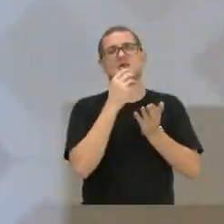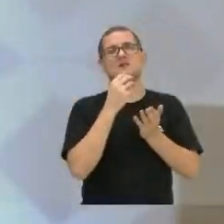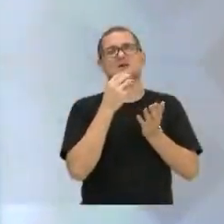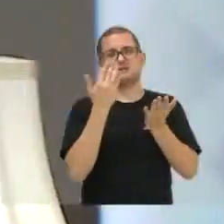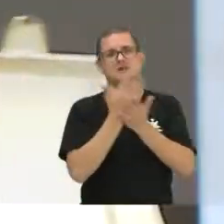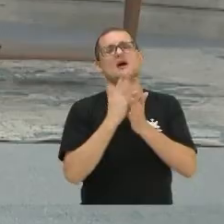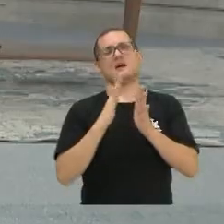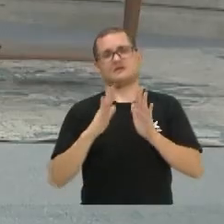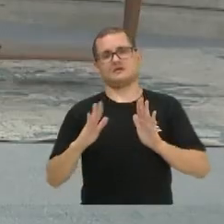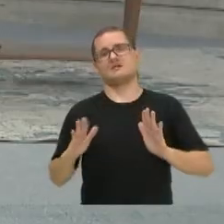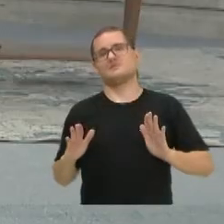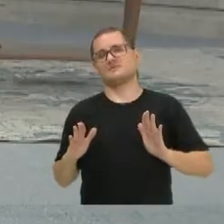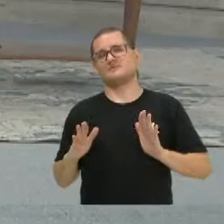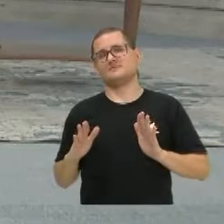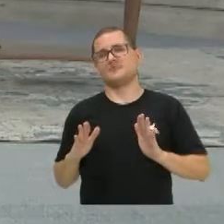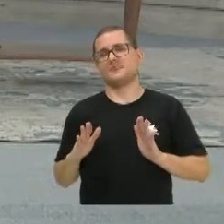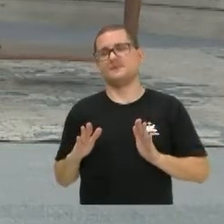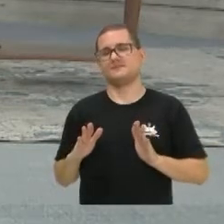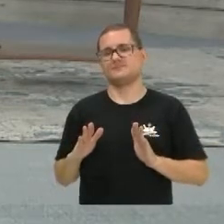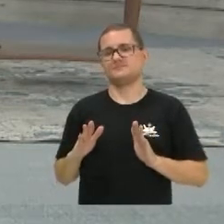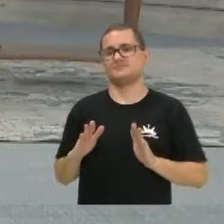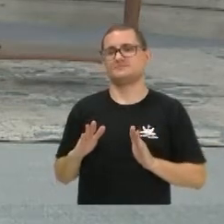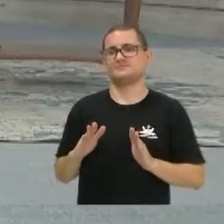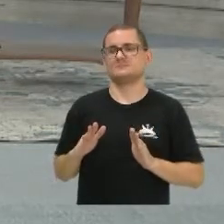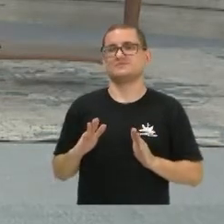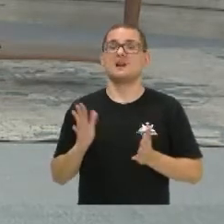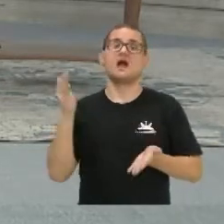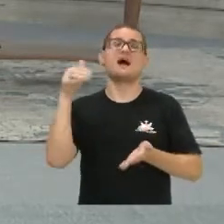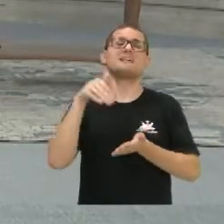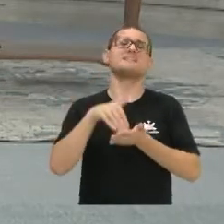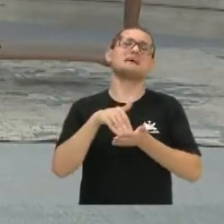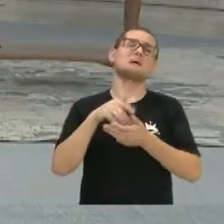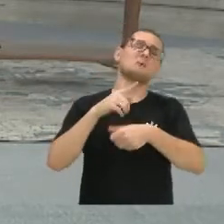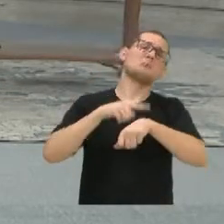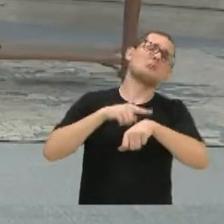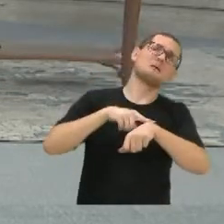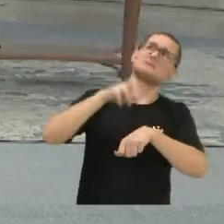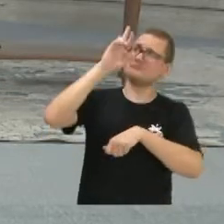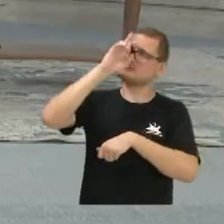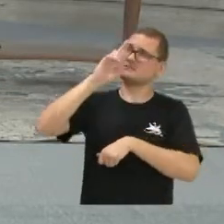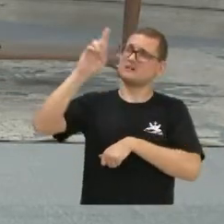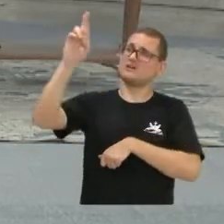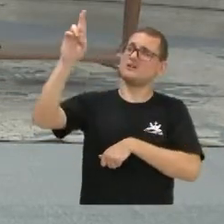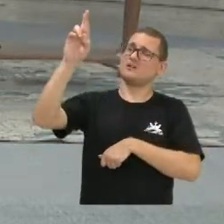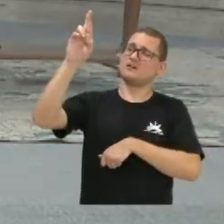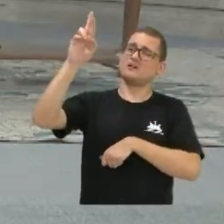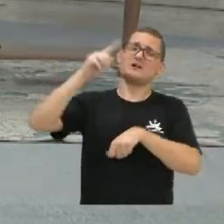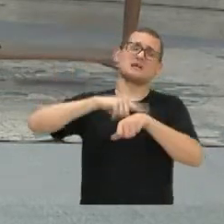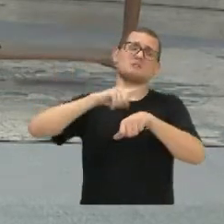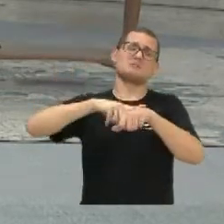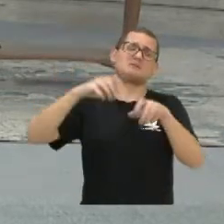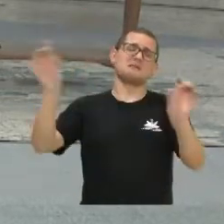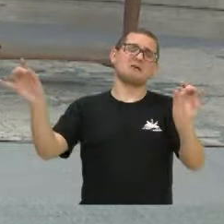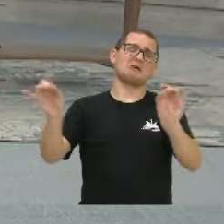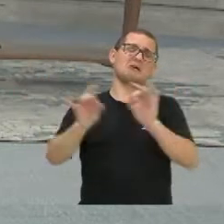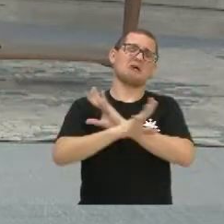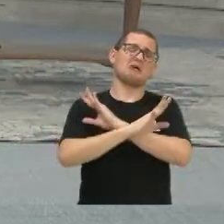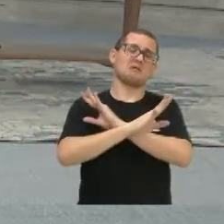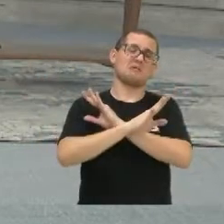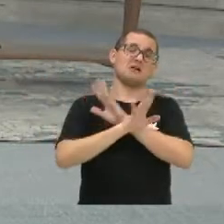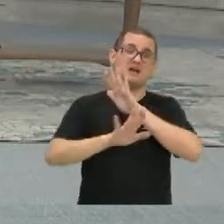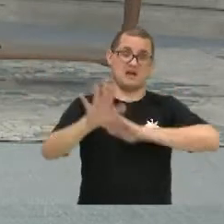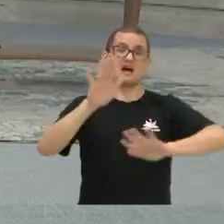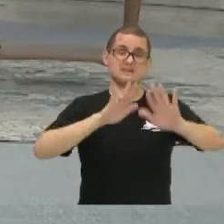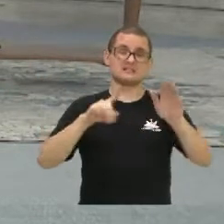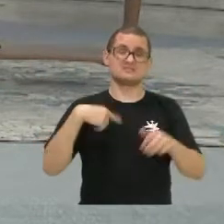o seu tempo de superação até quando senhor quando vai terminar este pesadelo não é assim